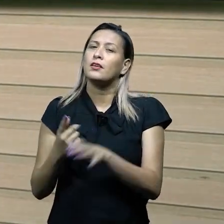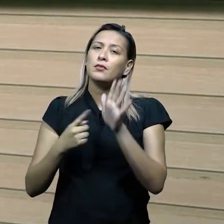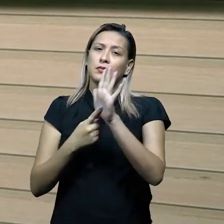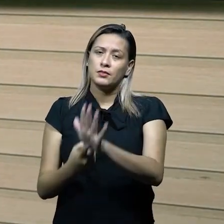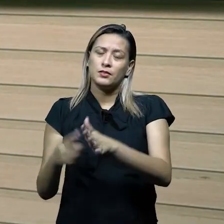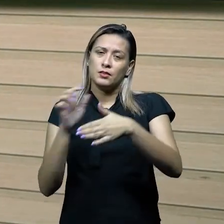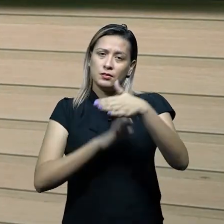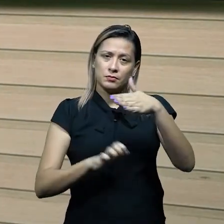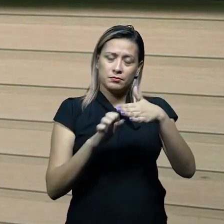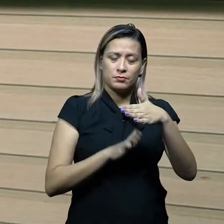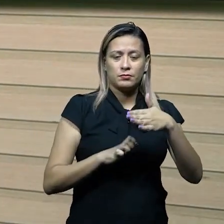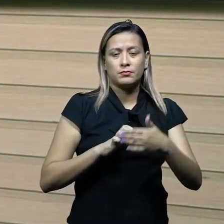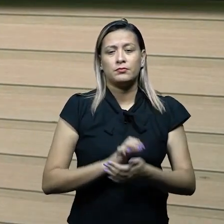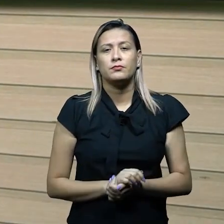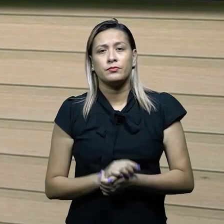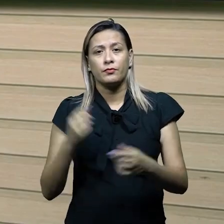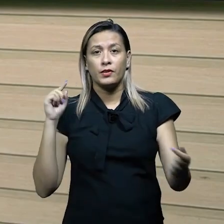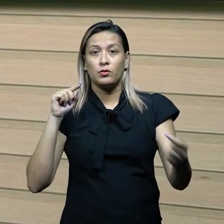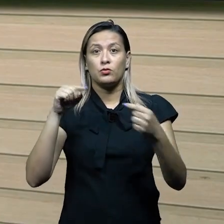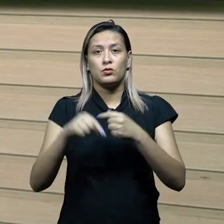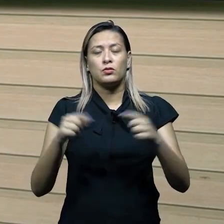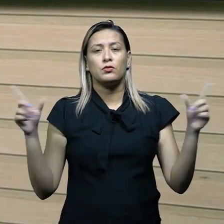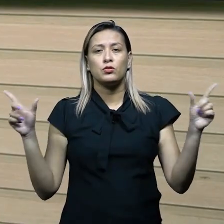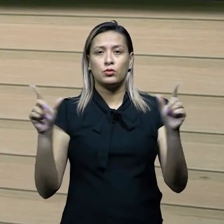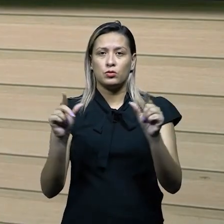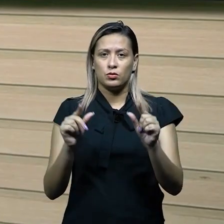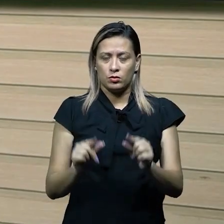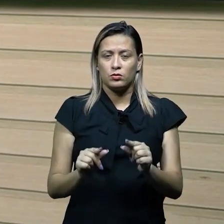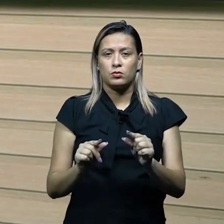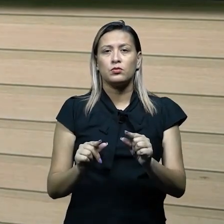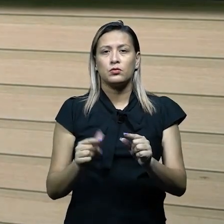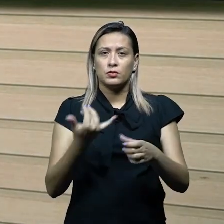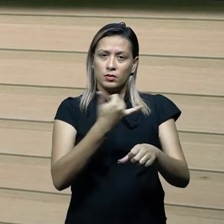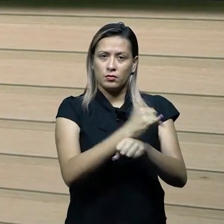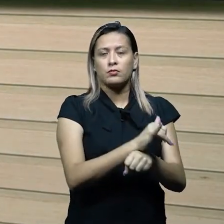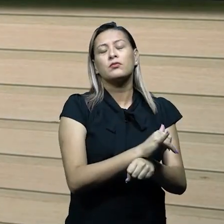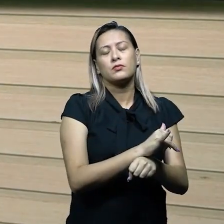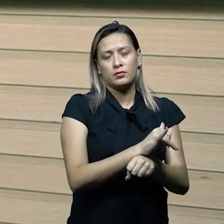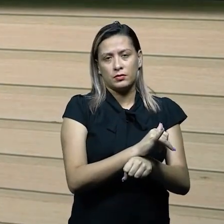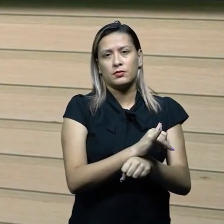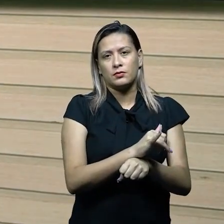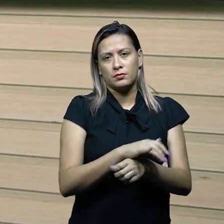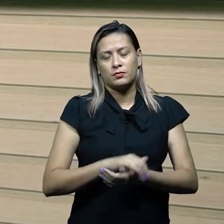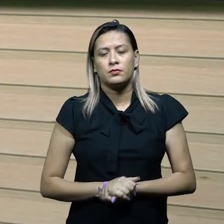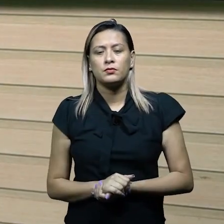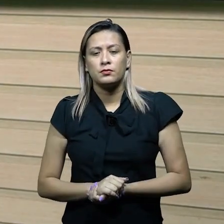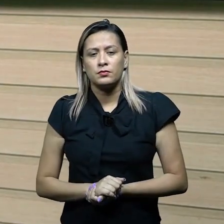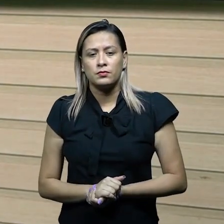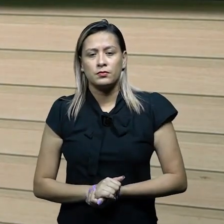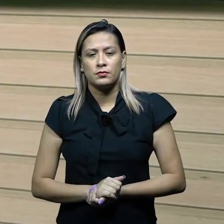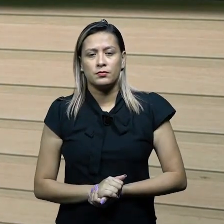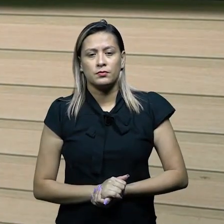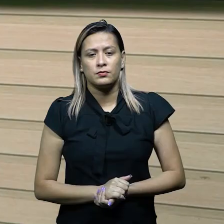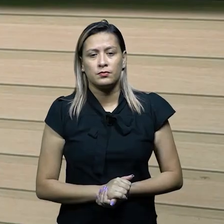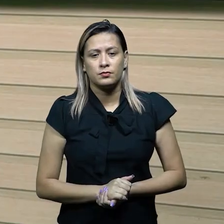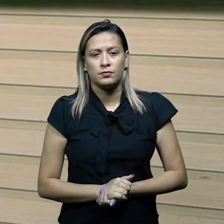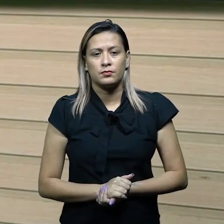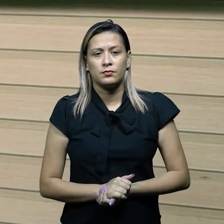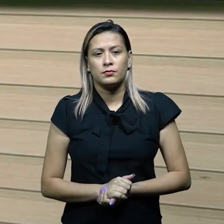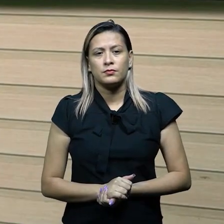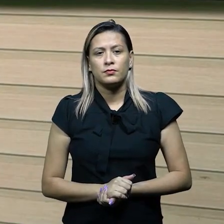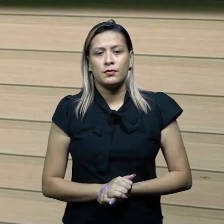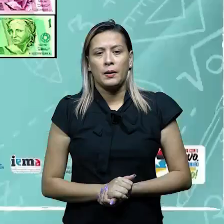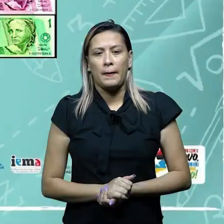mostrar a empresa para a pessoa se adaptar. Então as empresas estão buscando muito esse desafio de reduzir o ausentismo, também conhecido